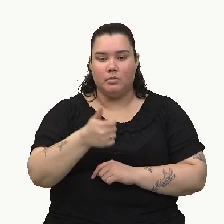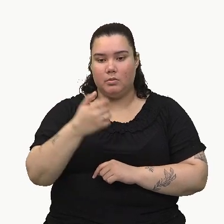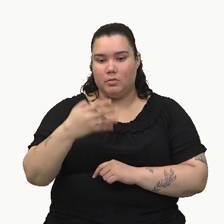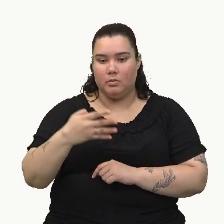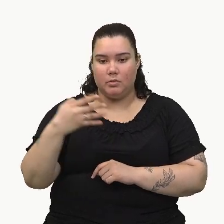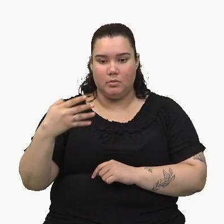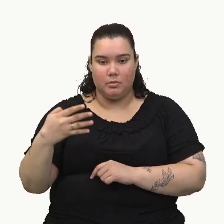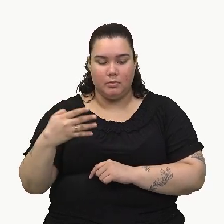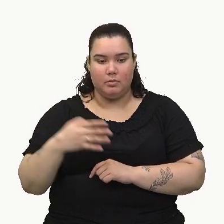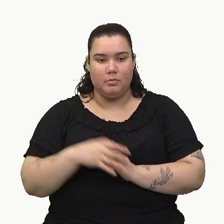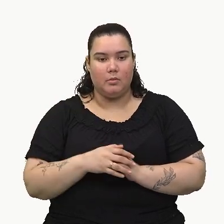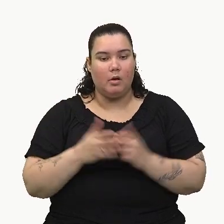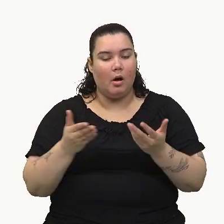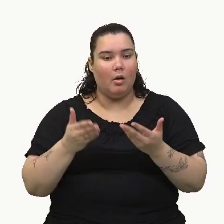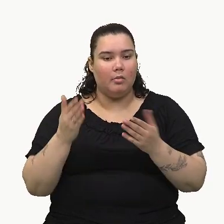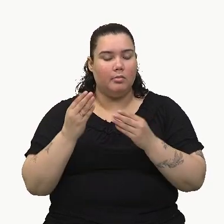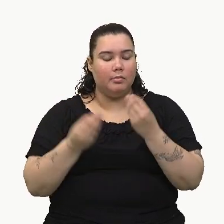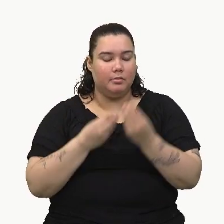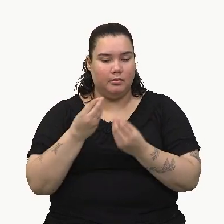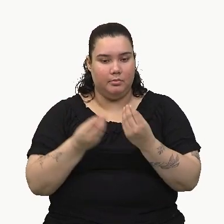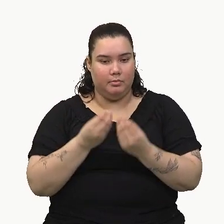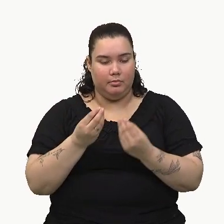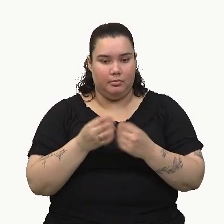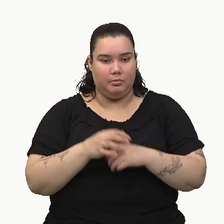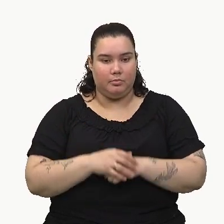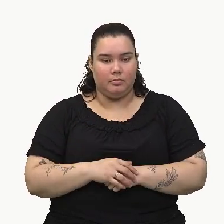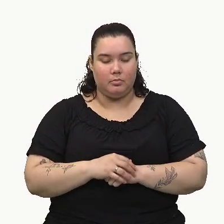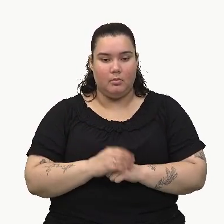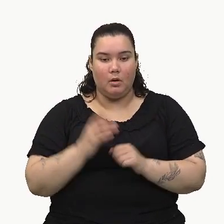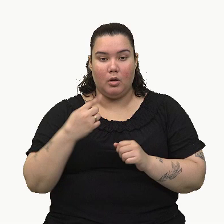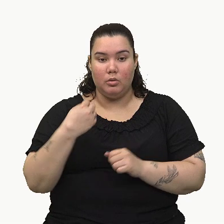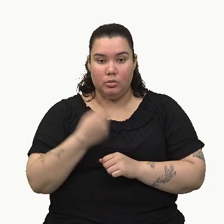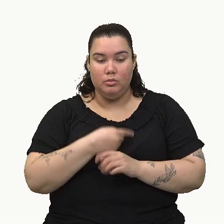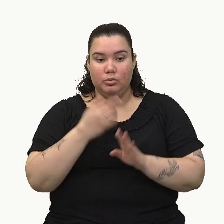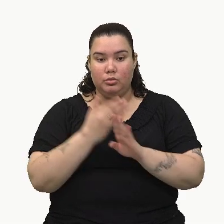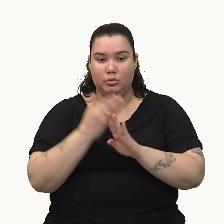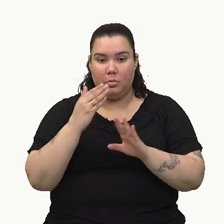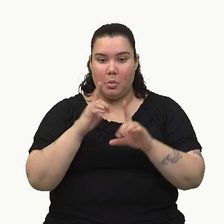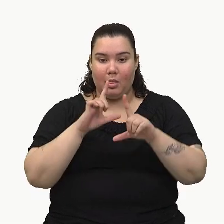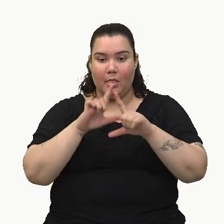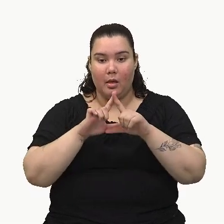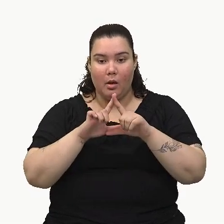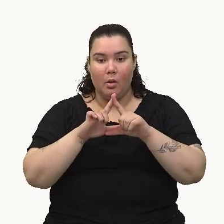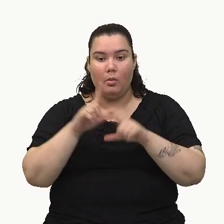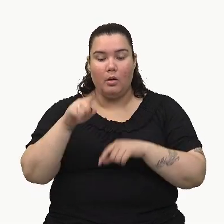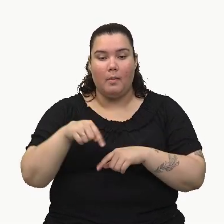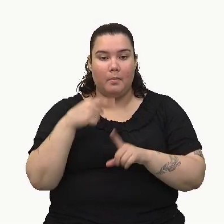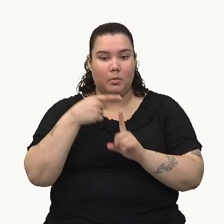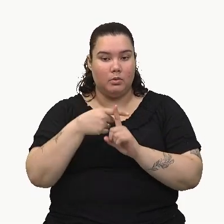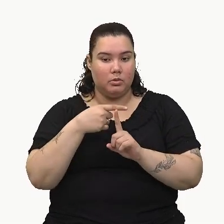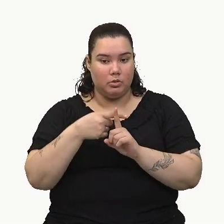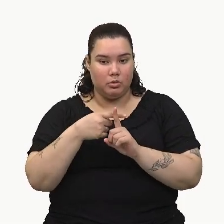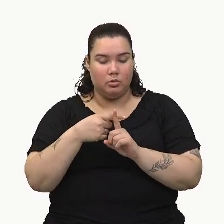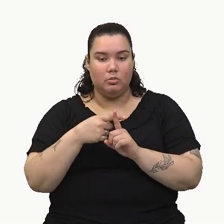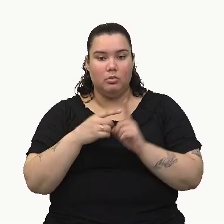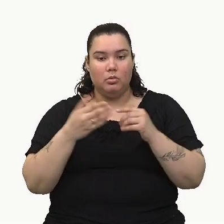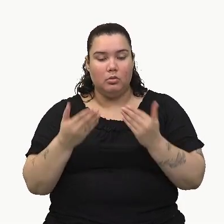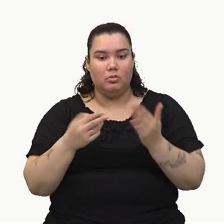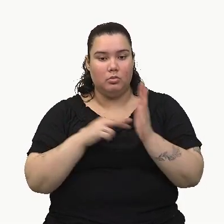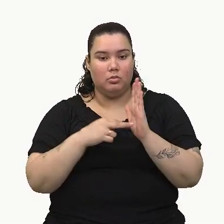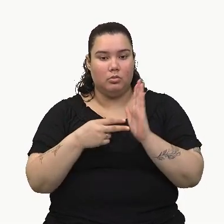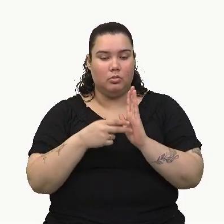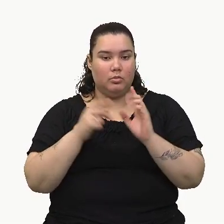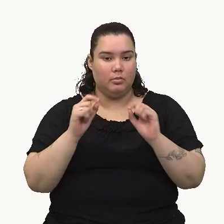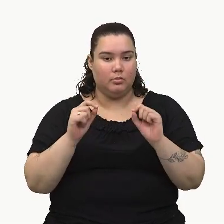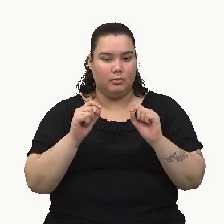144. O que acontece? Nós achamos como resultado aqui do delta positivo. Isso quer dizer, então,